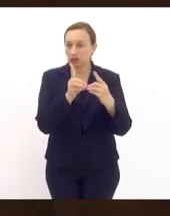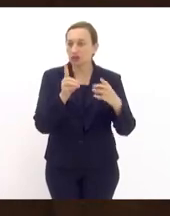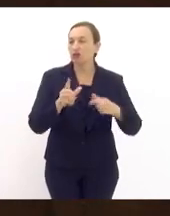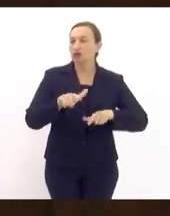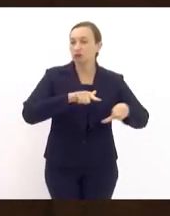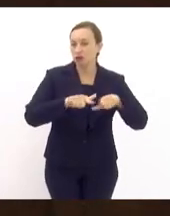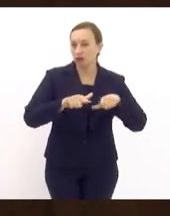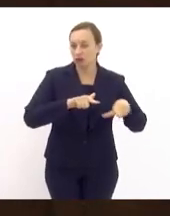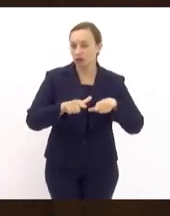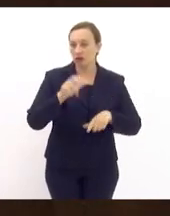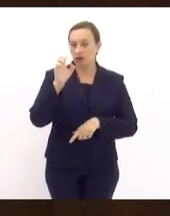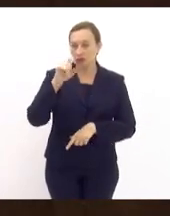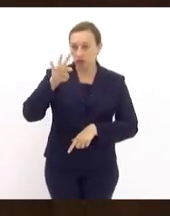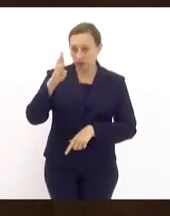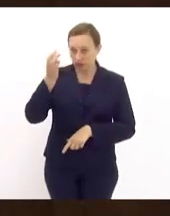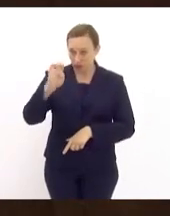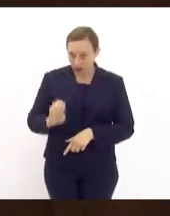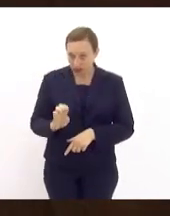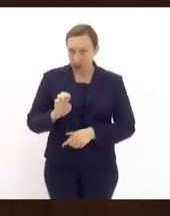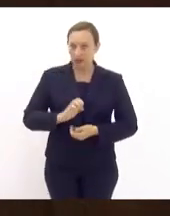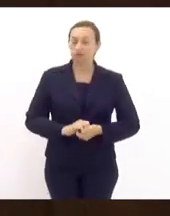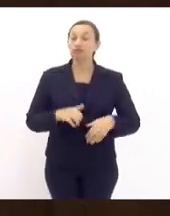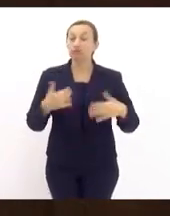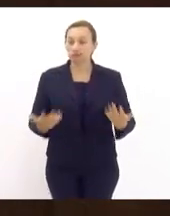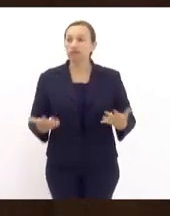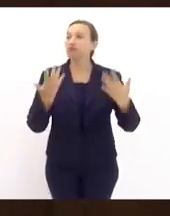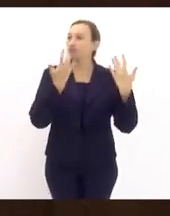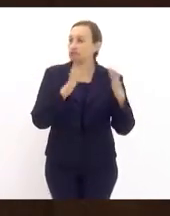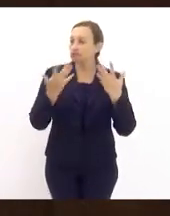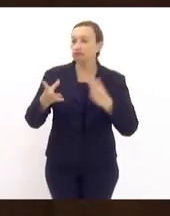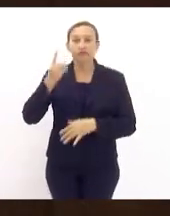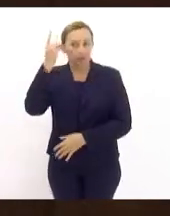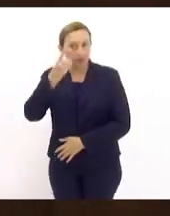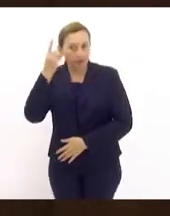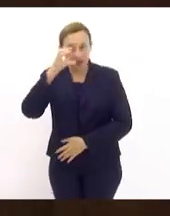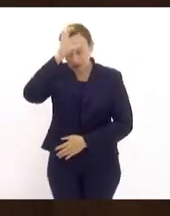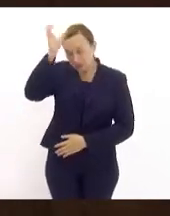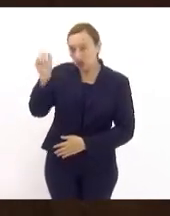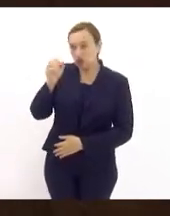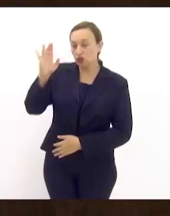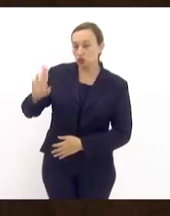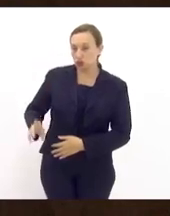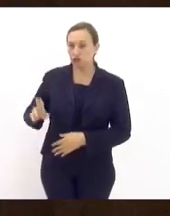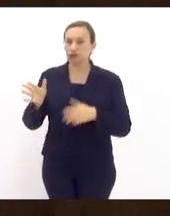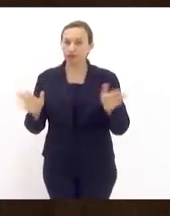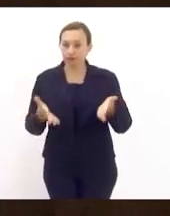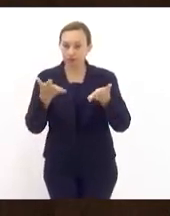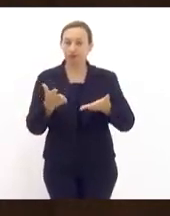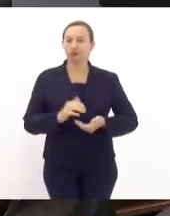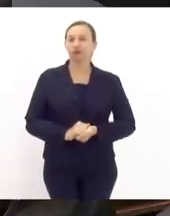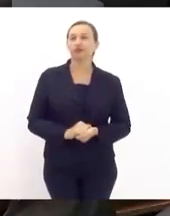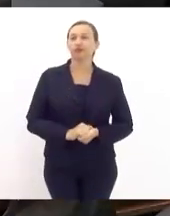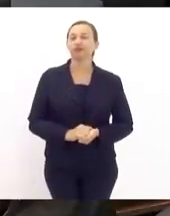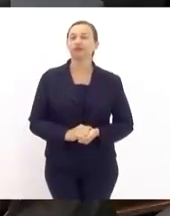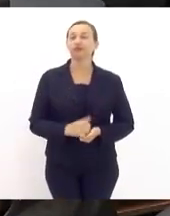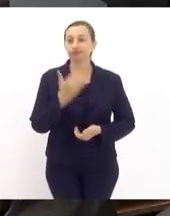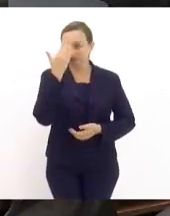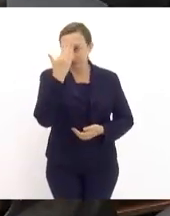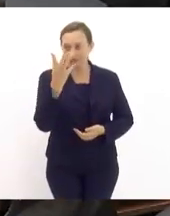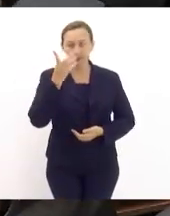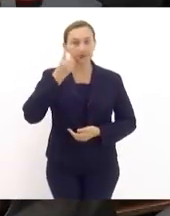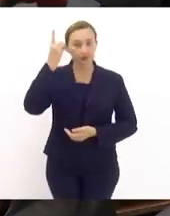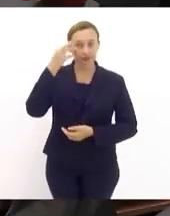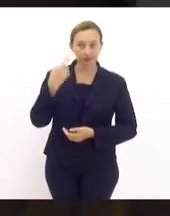serviço de endometriose. Então, parabéns à deputada Tia Ju pela excelente iniciativa. Obrigado,